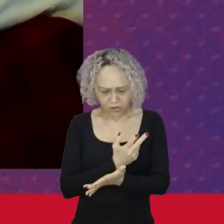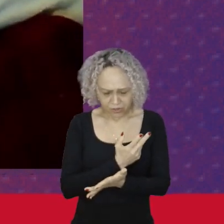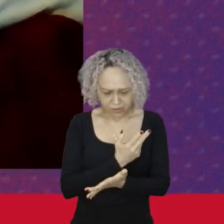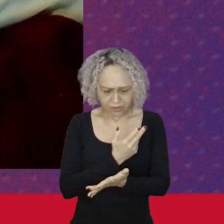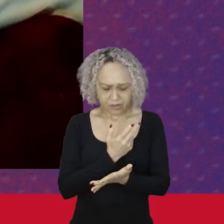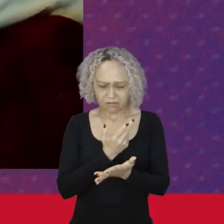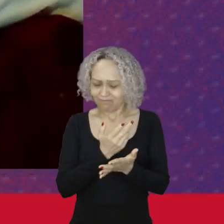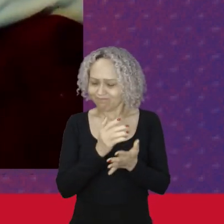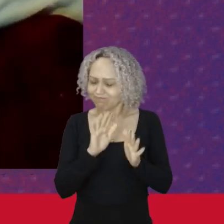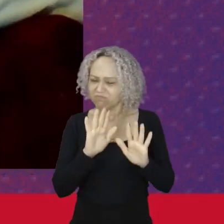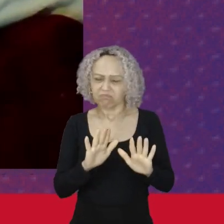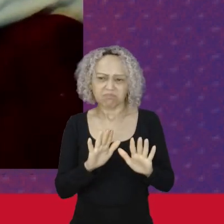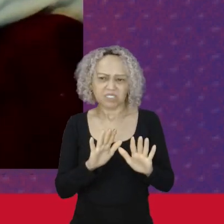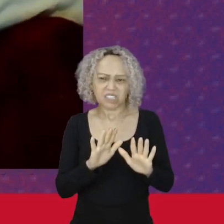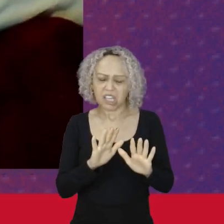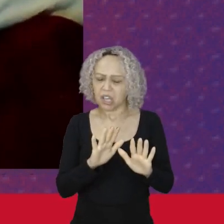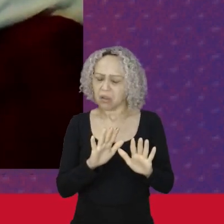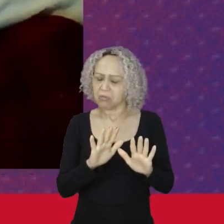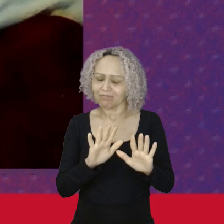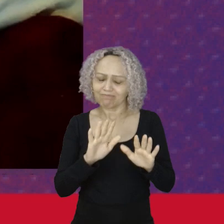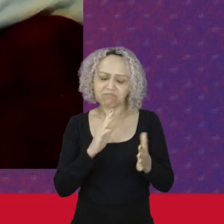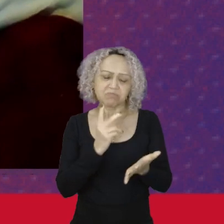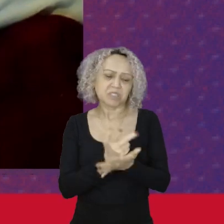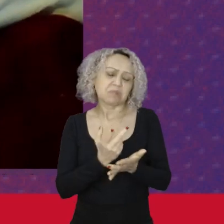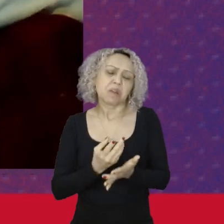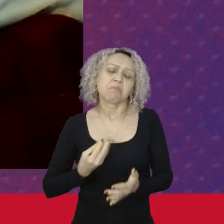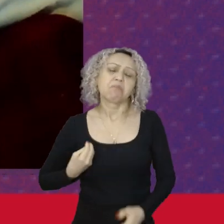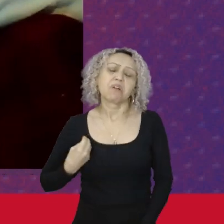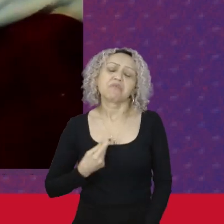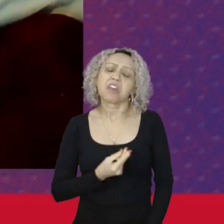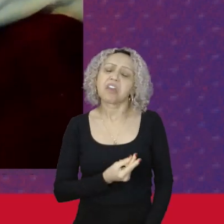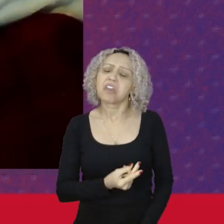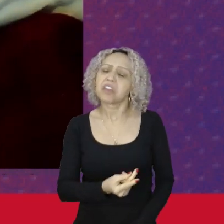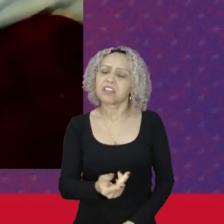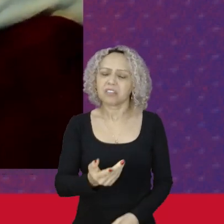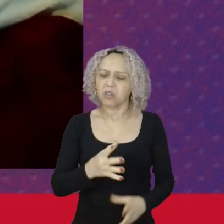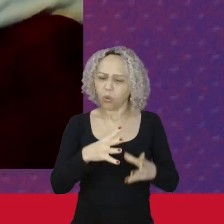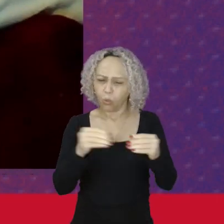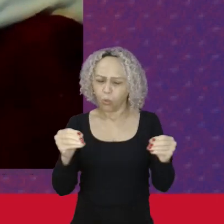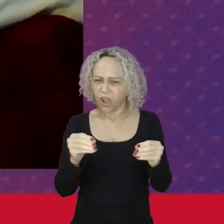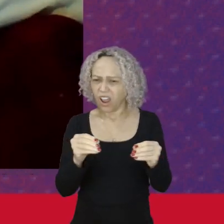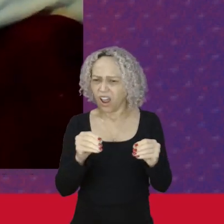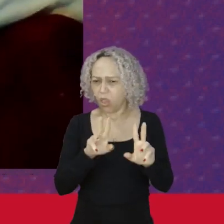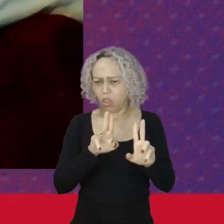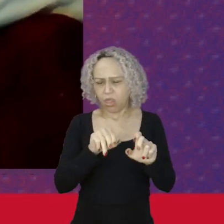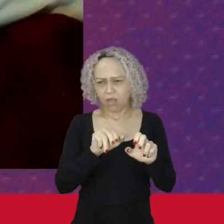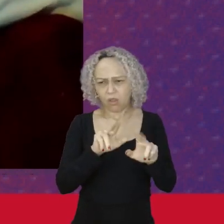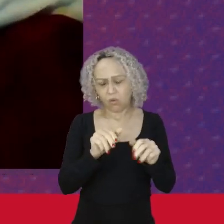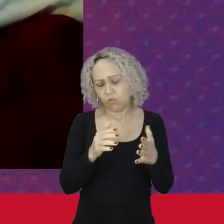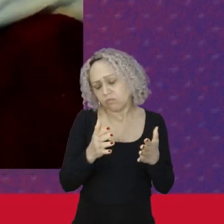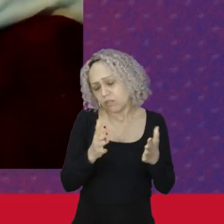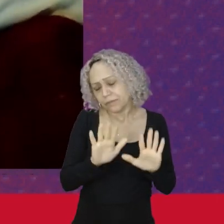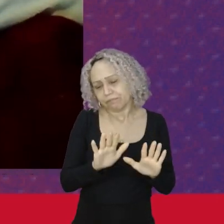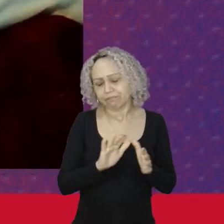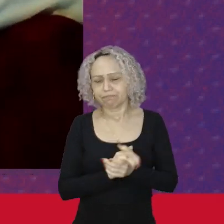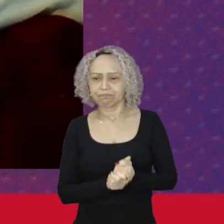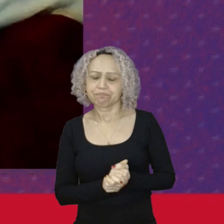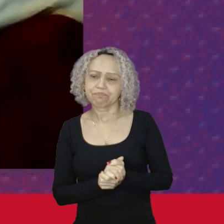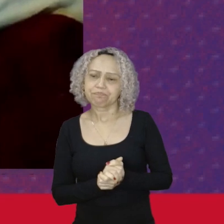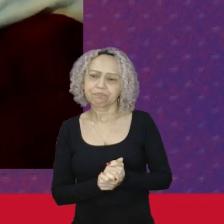ocorresse, não permitia que isso fosse curado e, no máximo, era